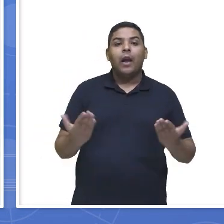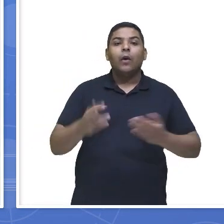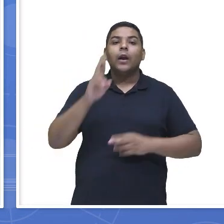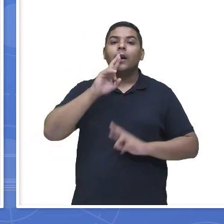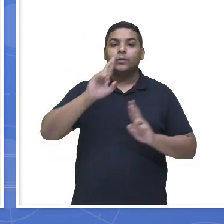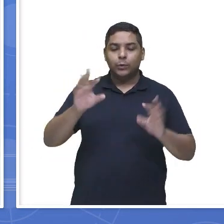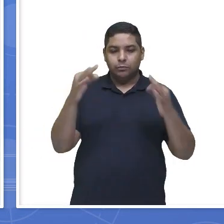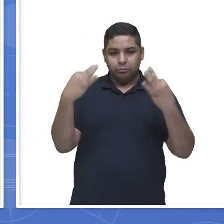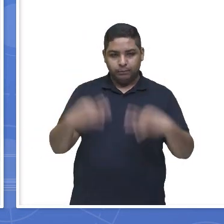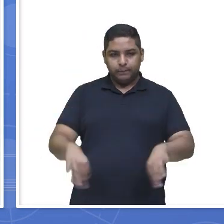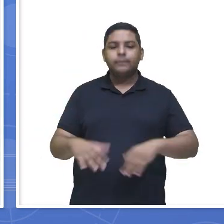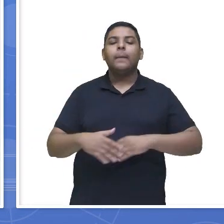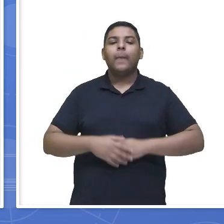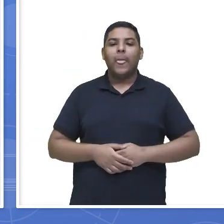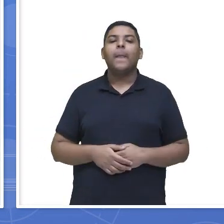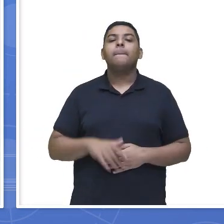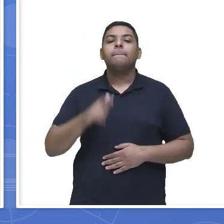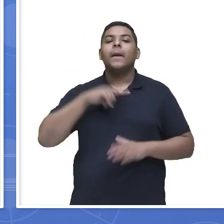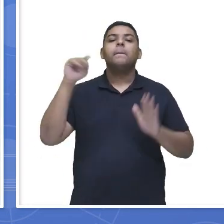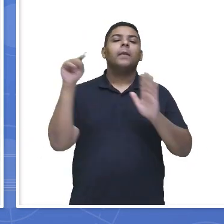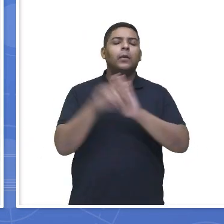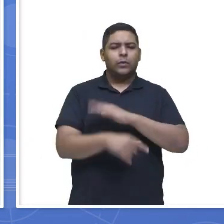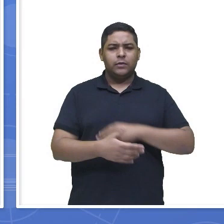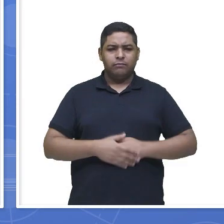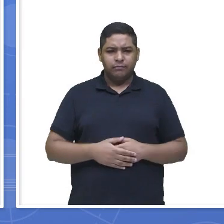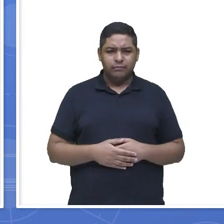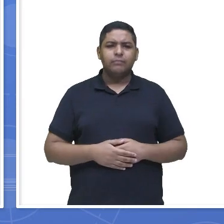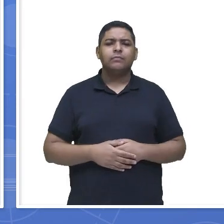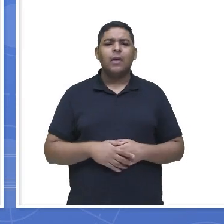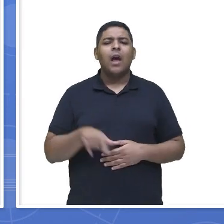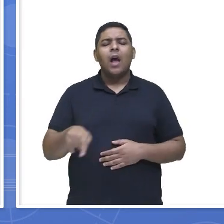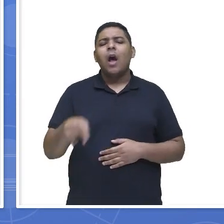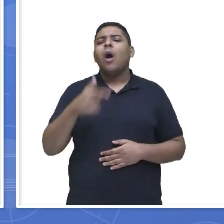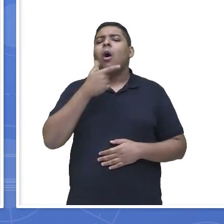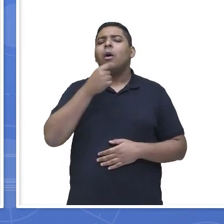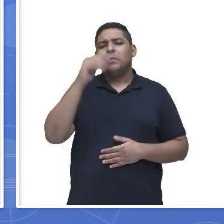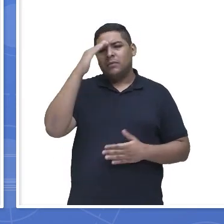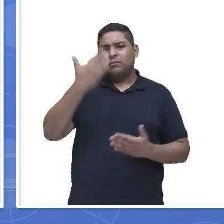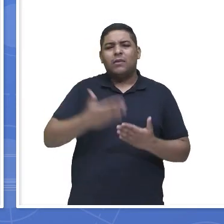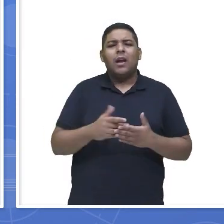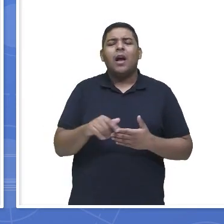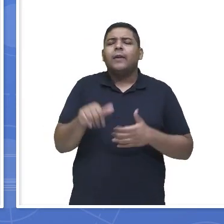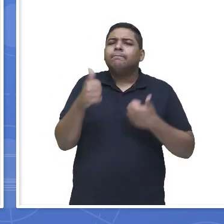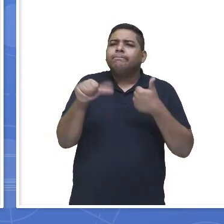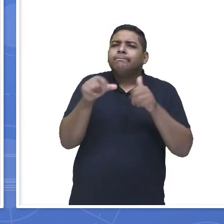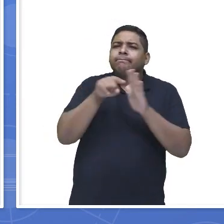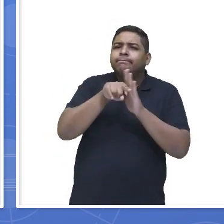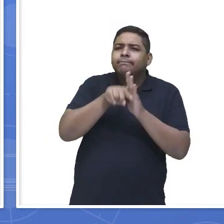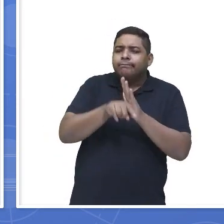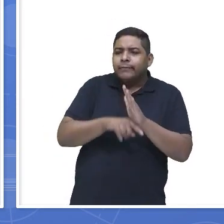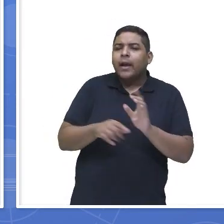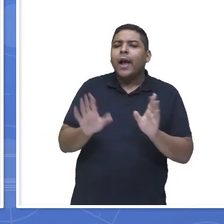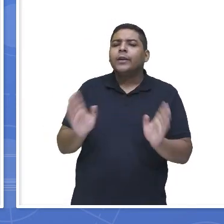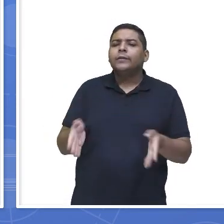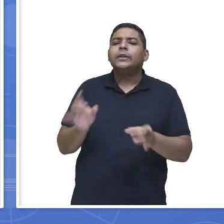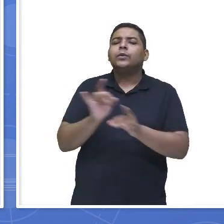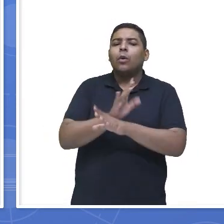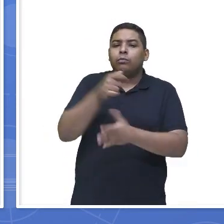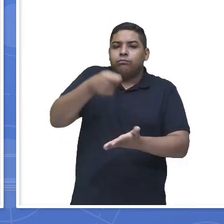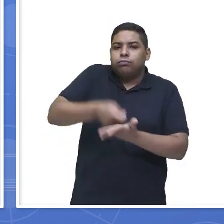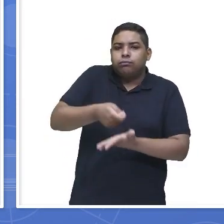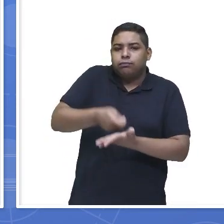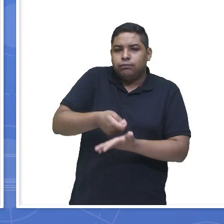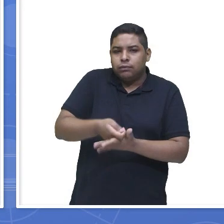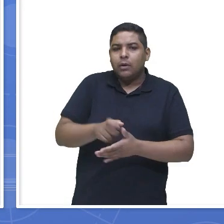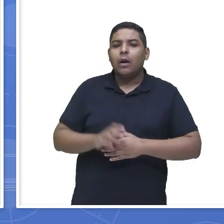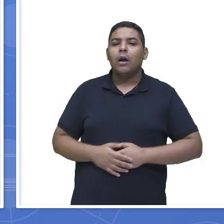aqui? A pergunta, né, falava: o cético tanto observa e pondera que conclui, nos casos mais radicais de